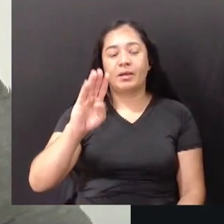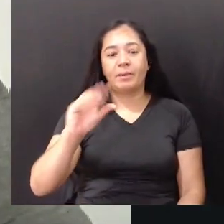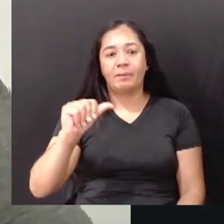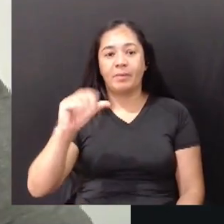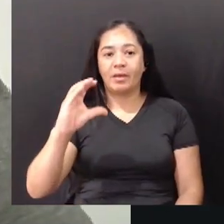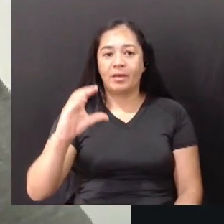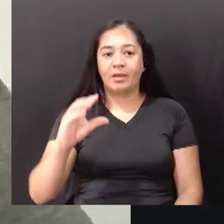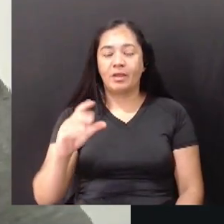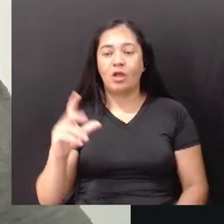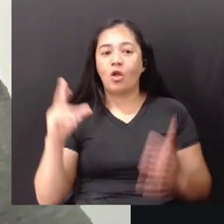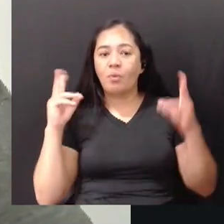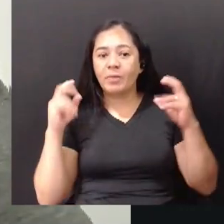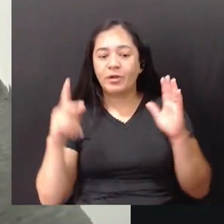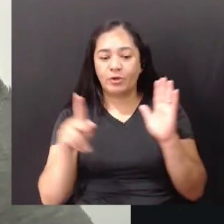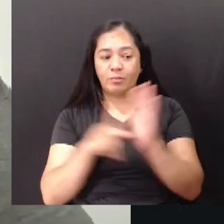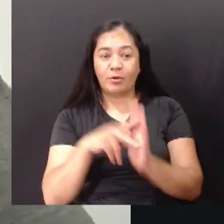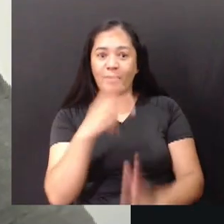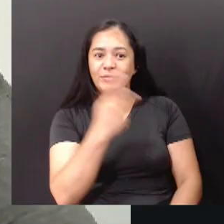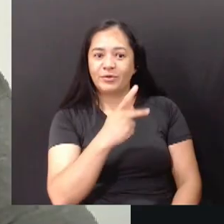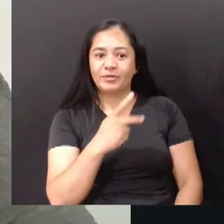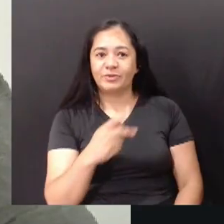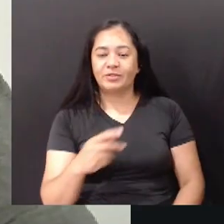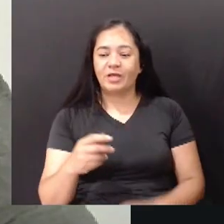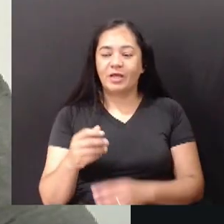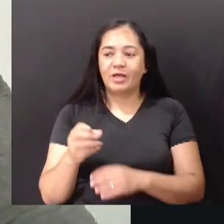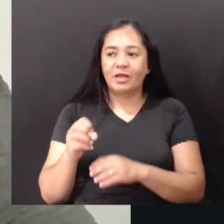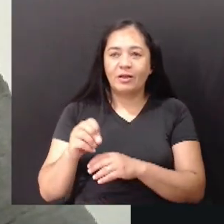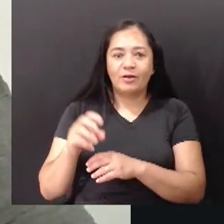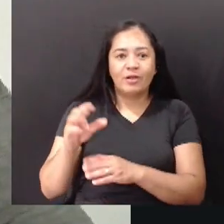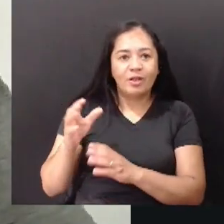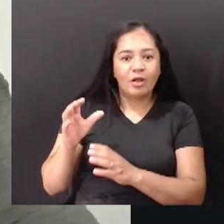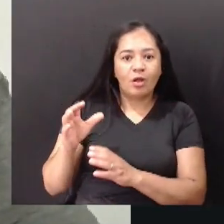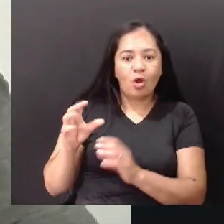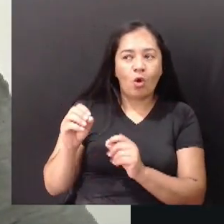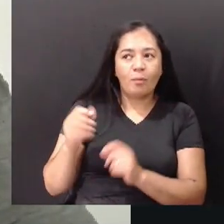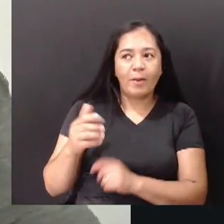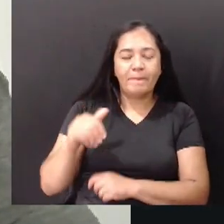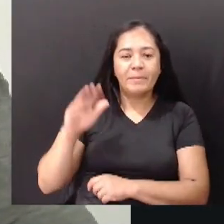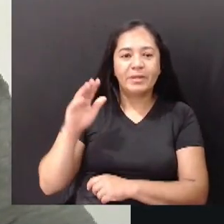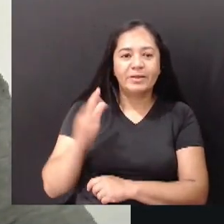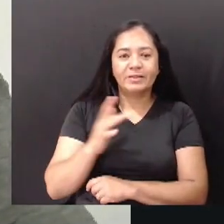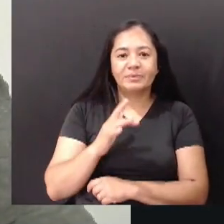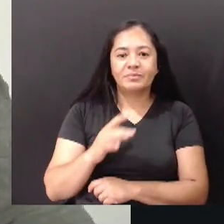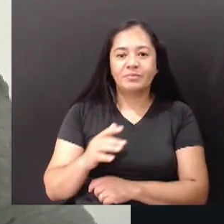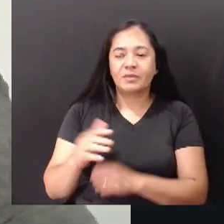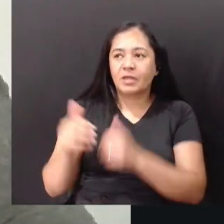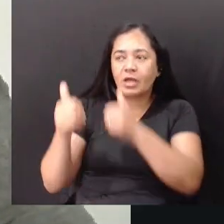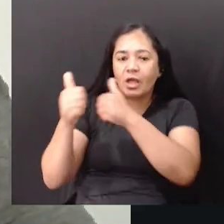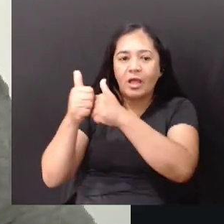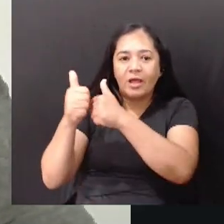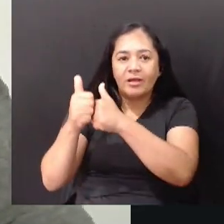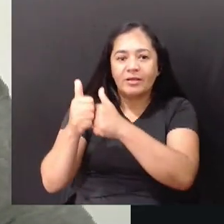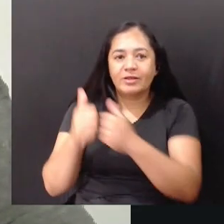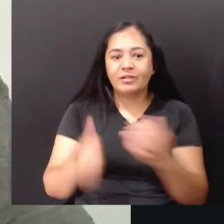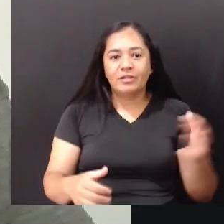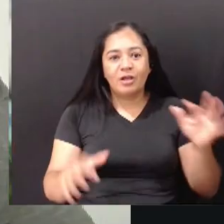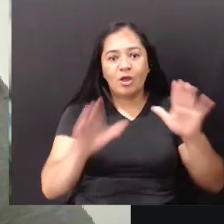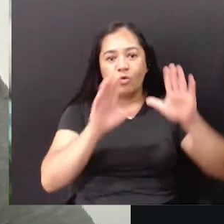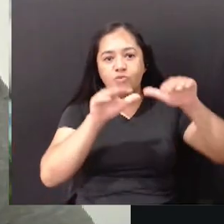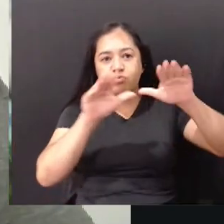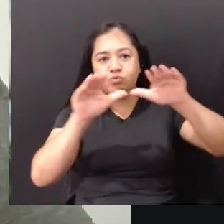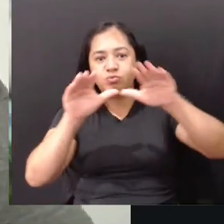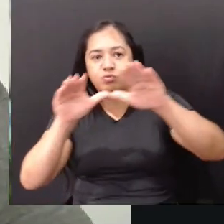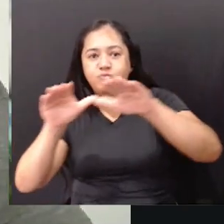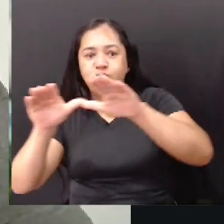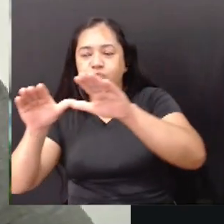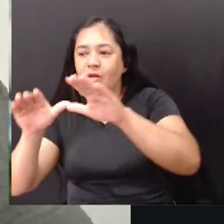coloca o som daquela ave, né, para que ela fale, opa, tem mais alguém aqui, e ela se aproxime. E ele